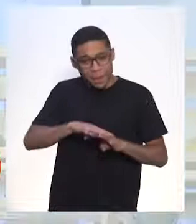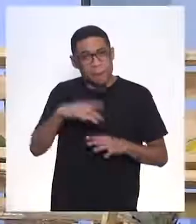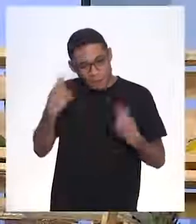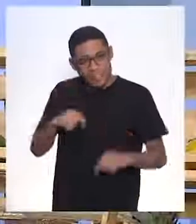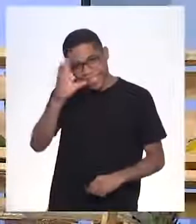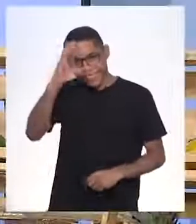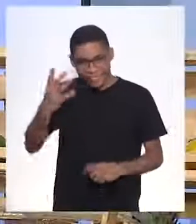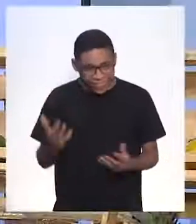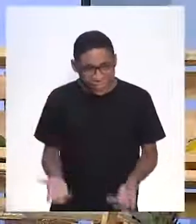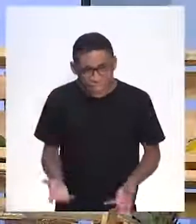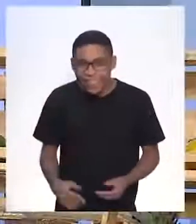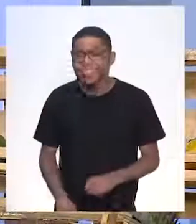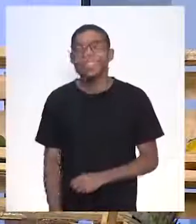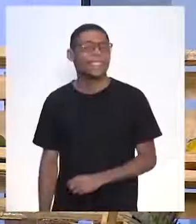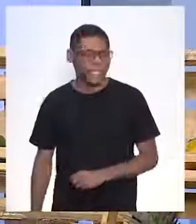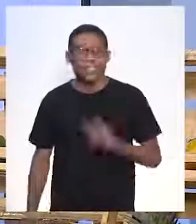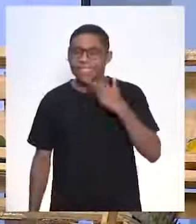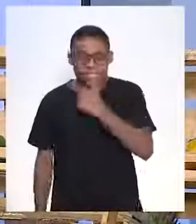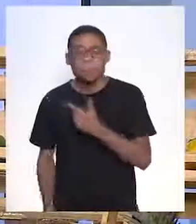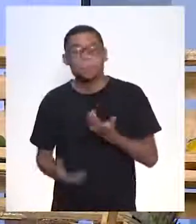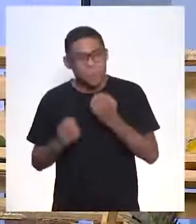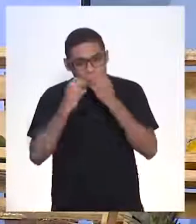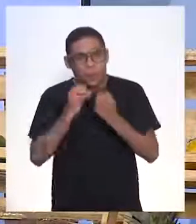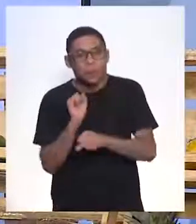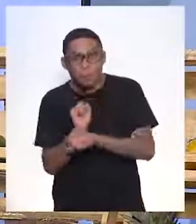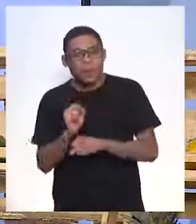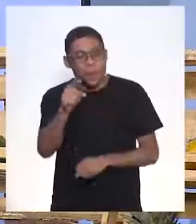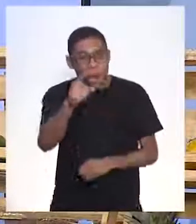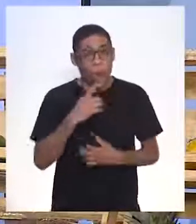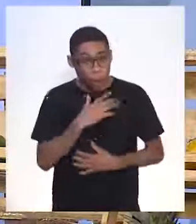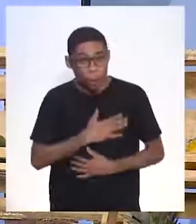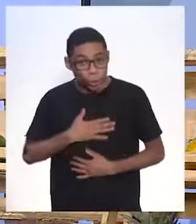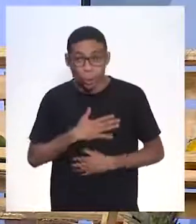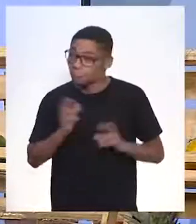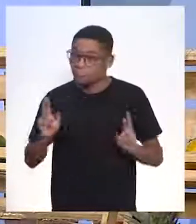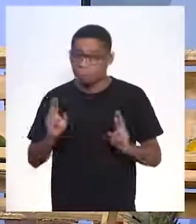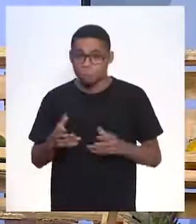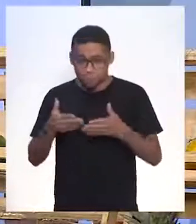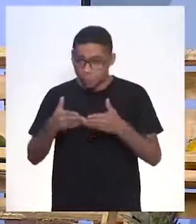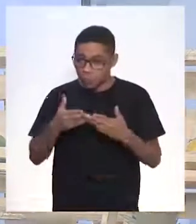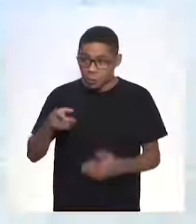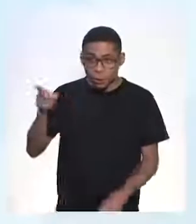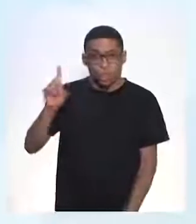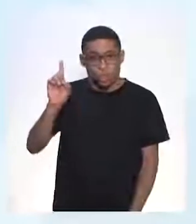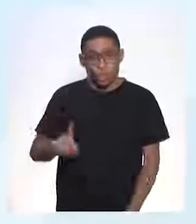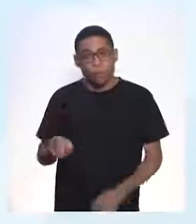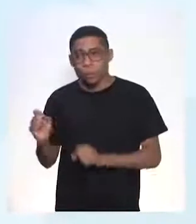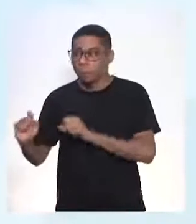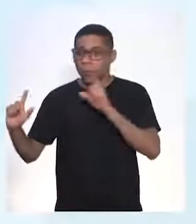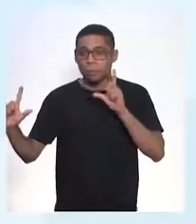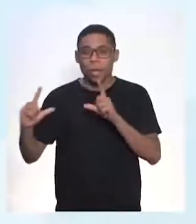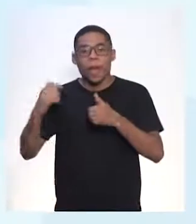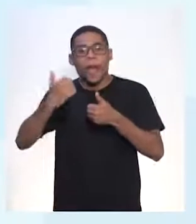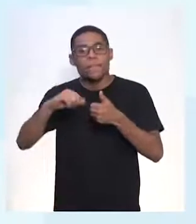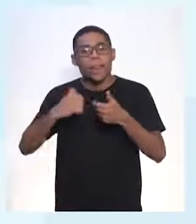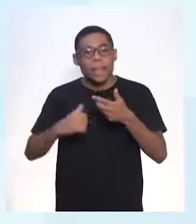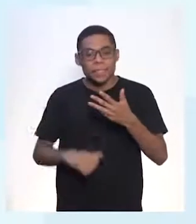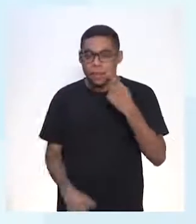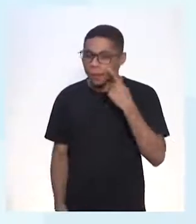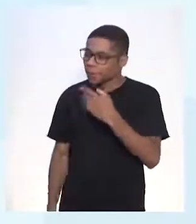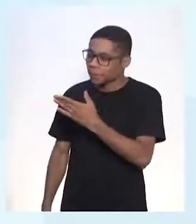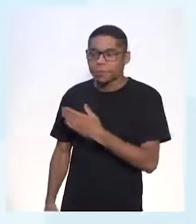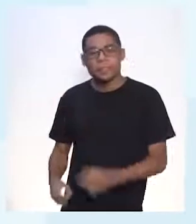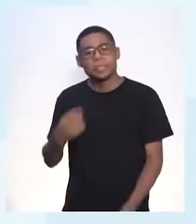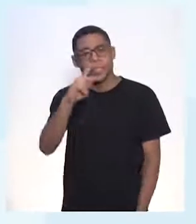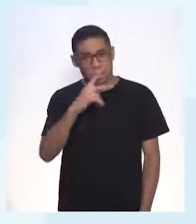espero aí que vocês tenham gostado. Foi mais ou menos essa a ideia. Vou pedir para o diretor já colocar a avaliação no aí. Pode pôr isso. Coloquem